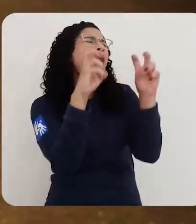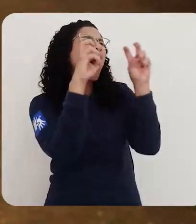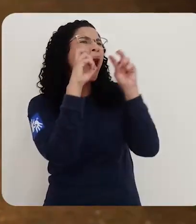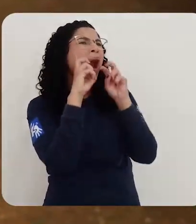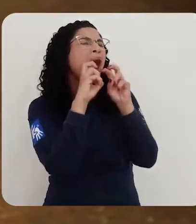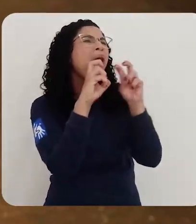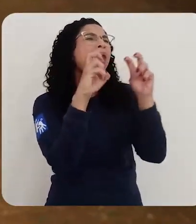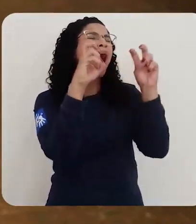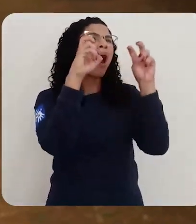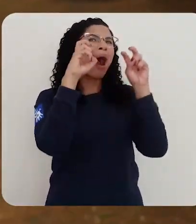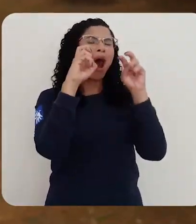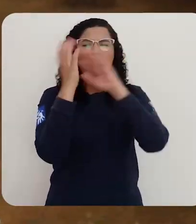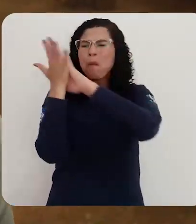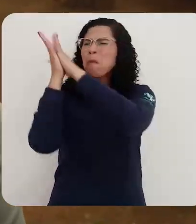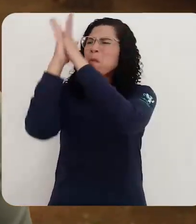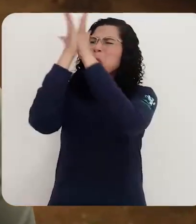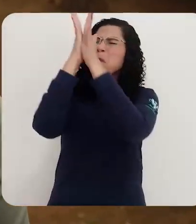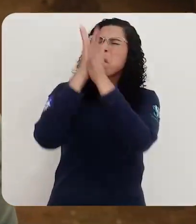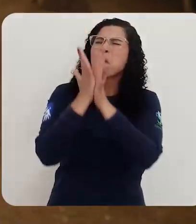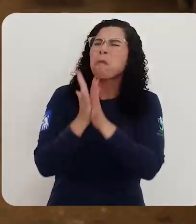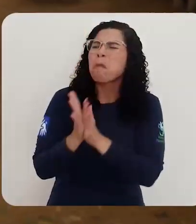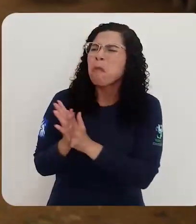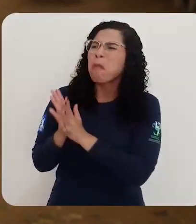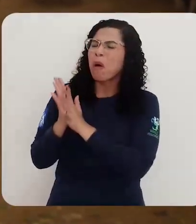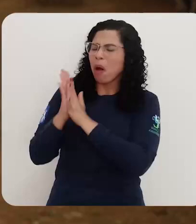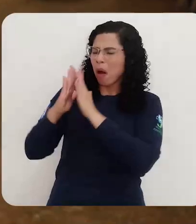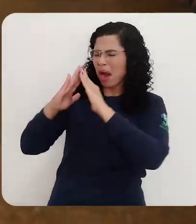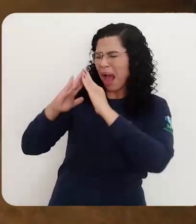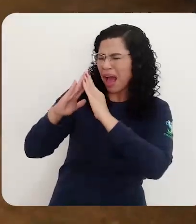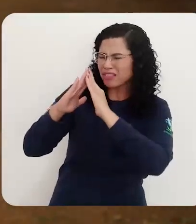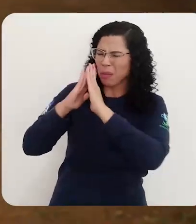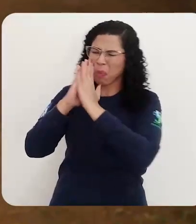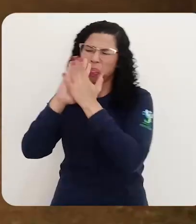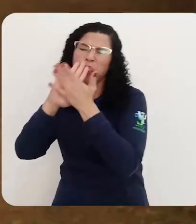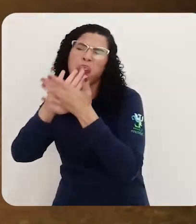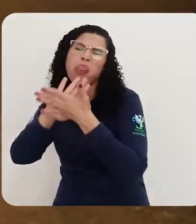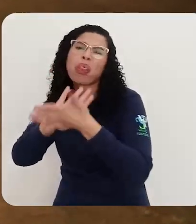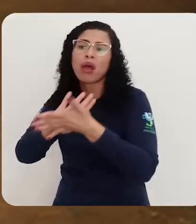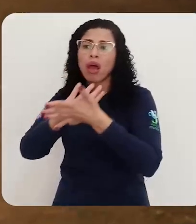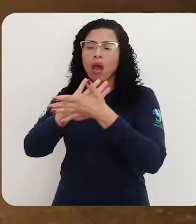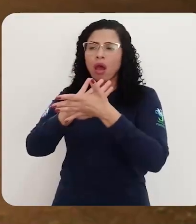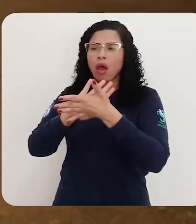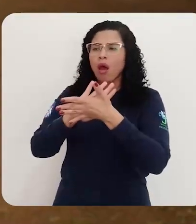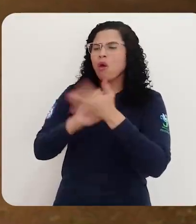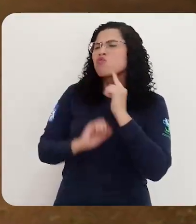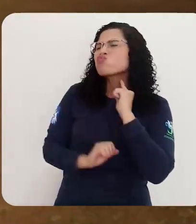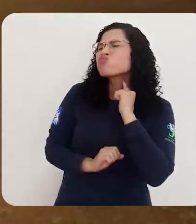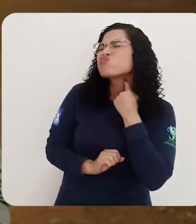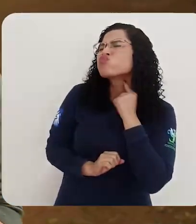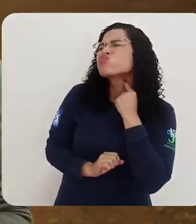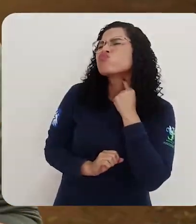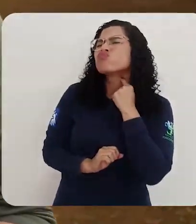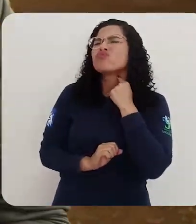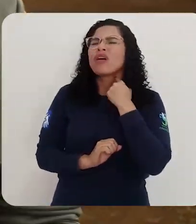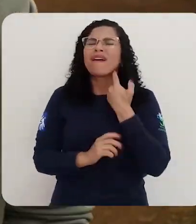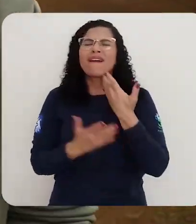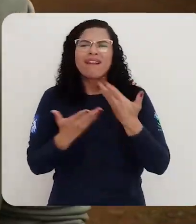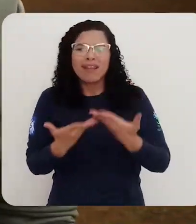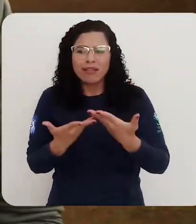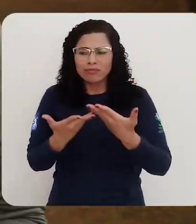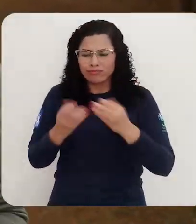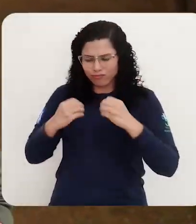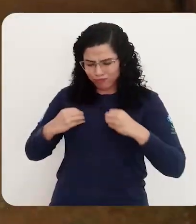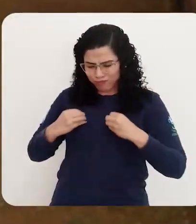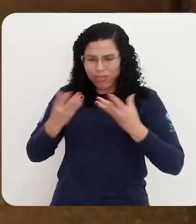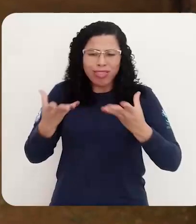socorro. Era o homem construindo e destruindo a sua casa. Poluição, fome e desperdício